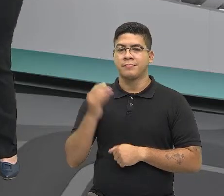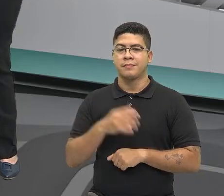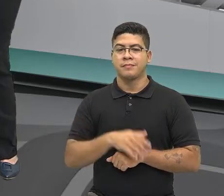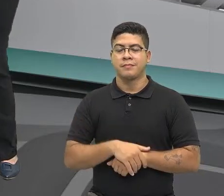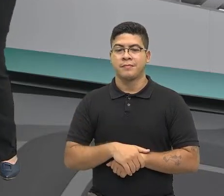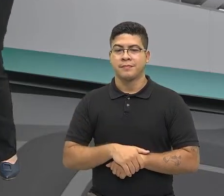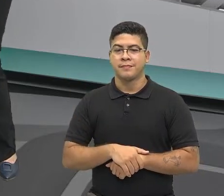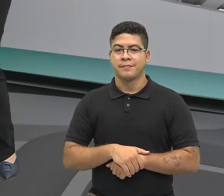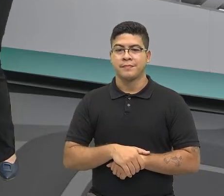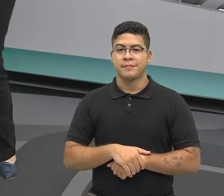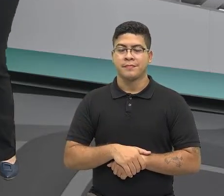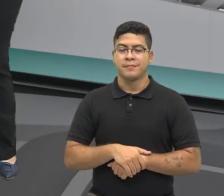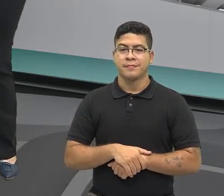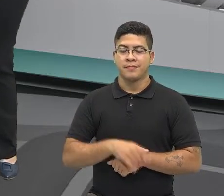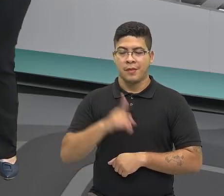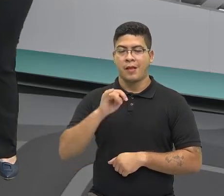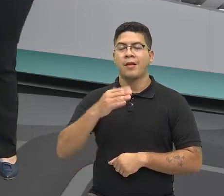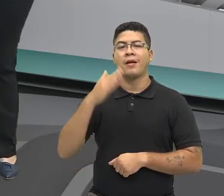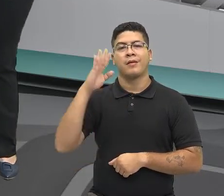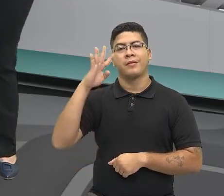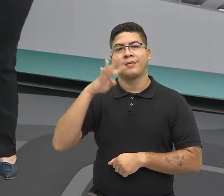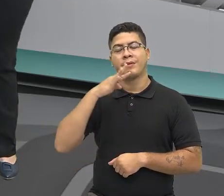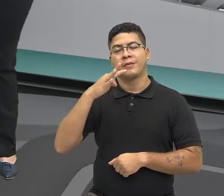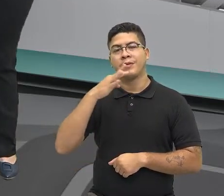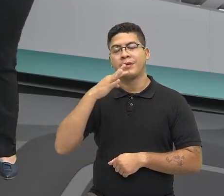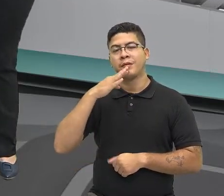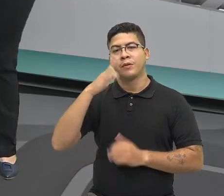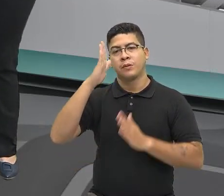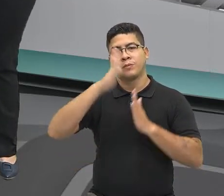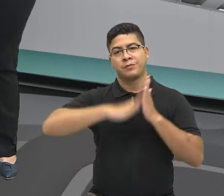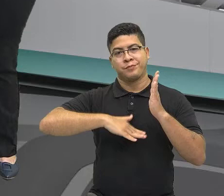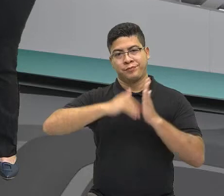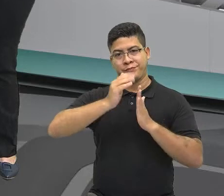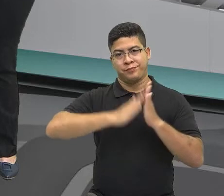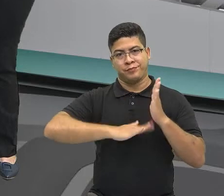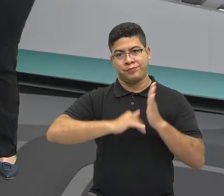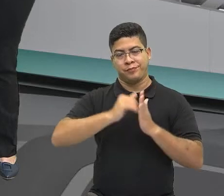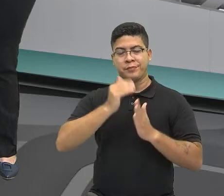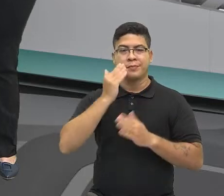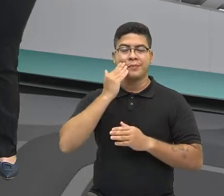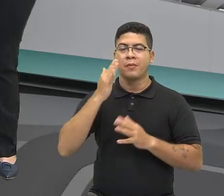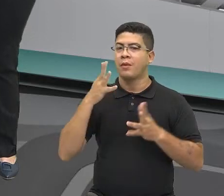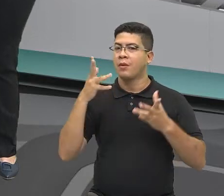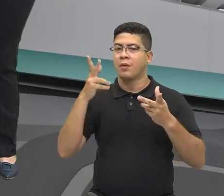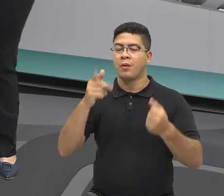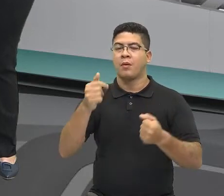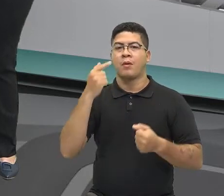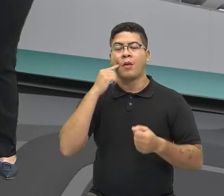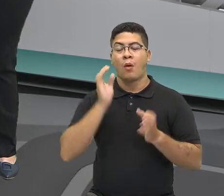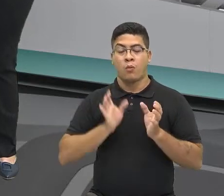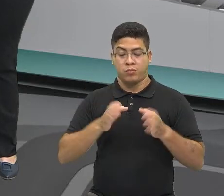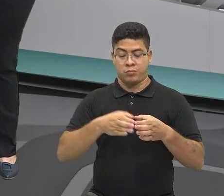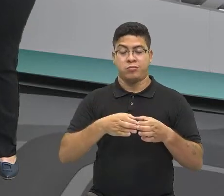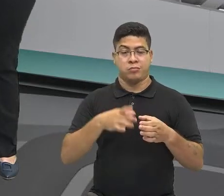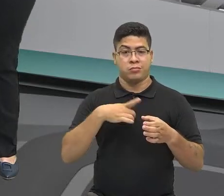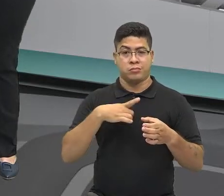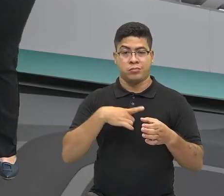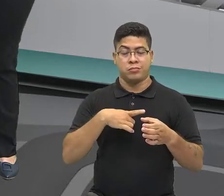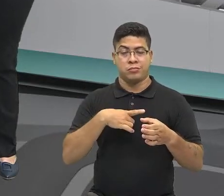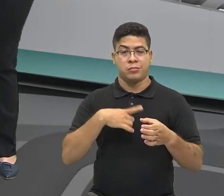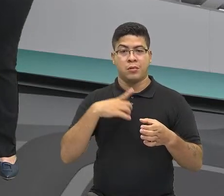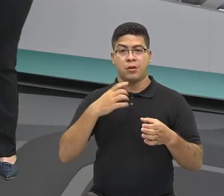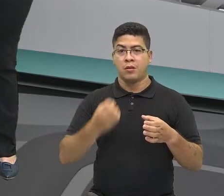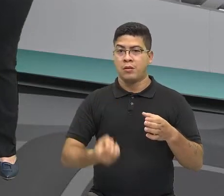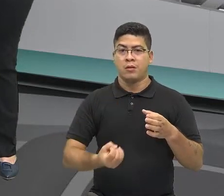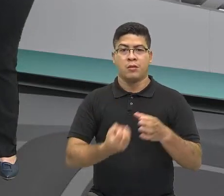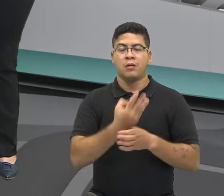que era mais conhecido. Então, todos eles faziam um grupo que